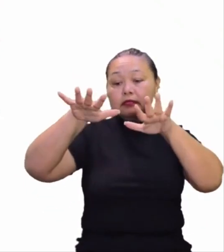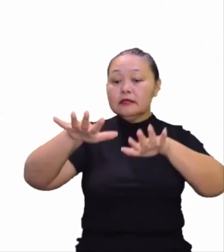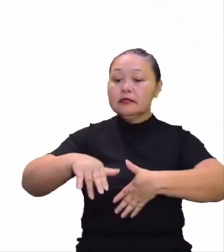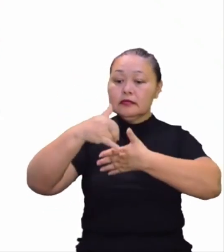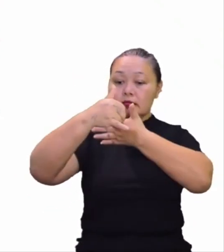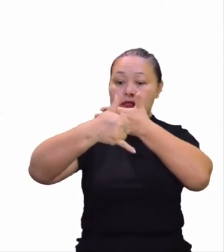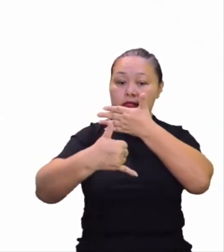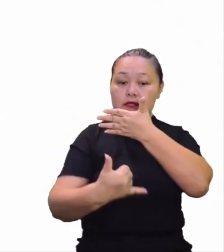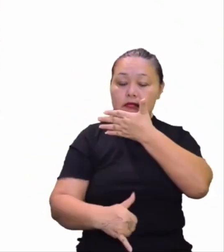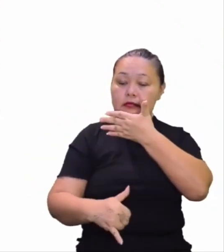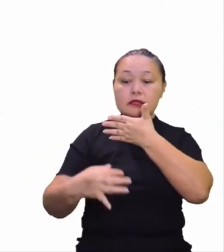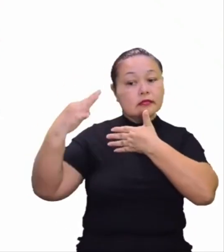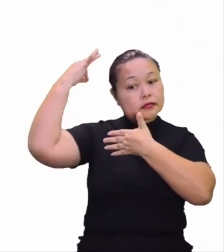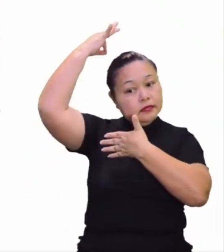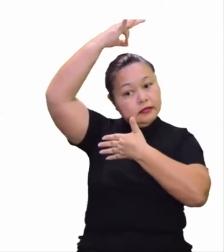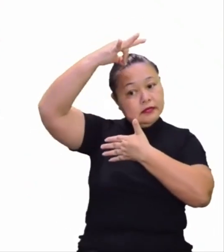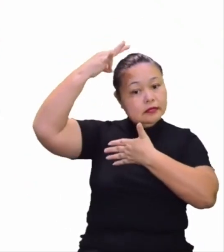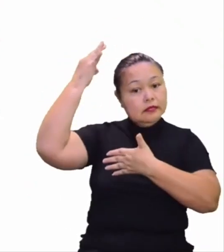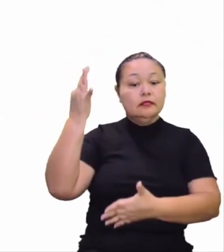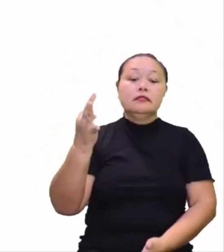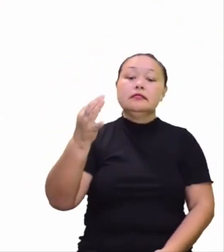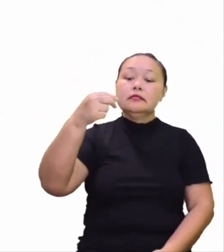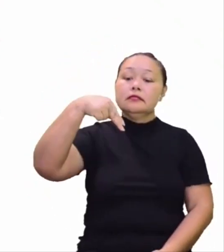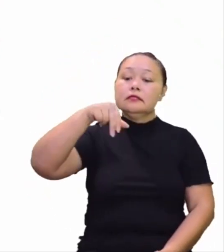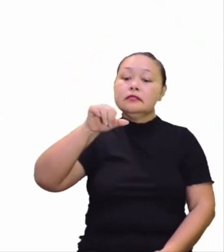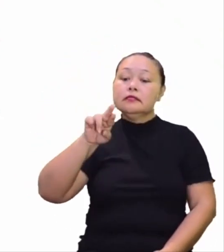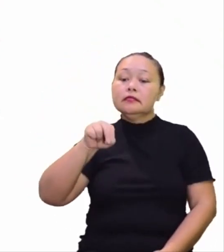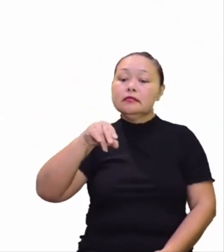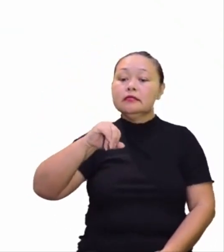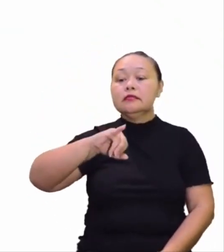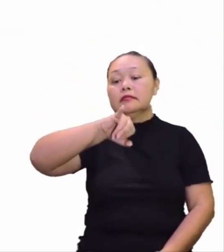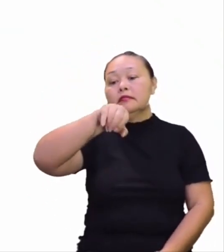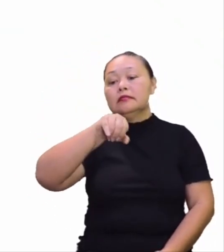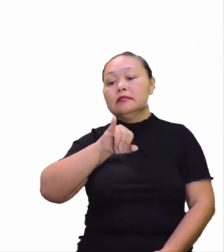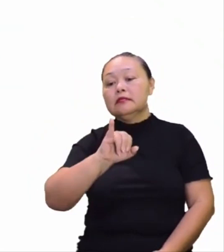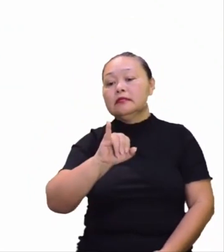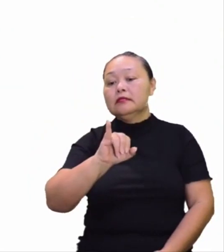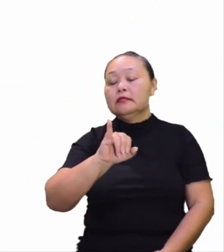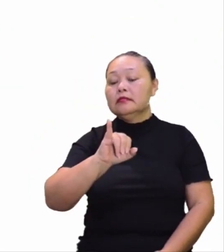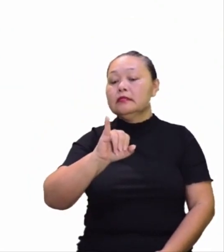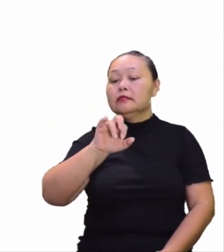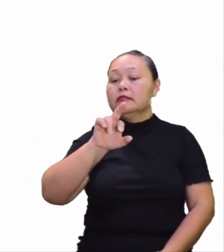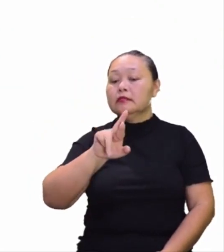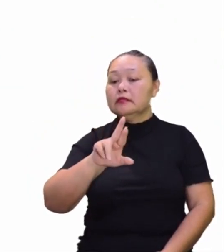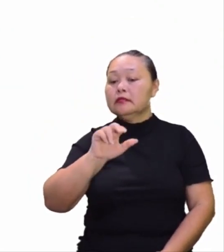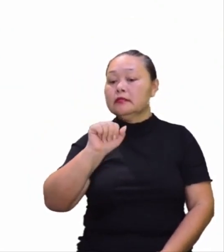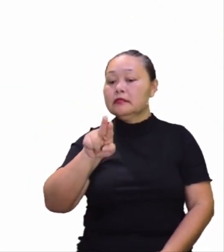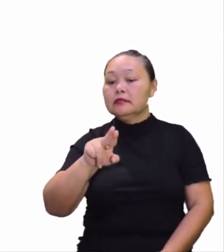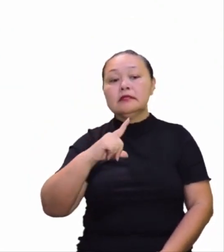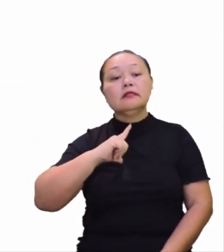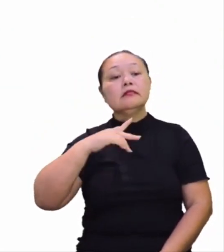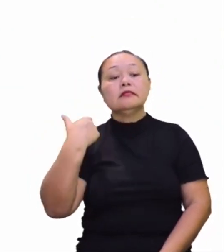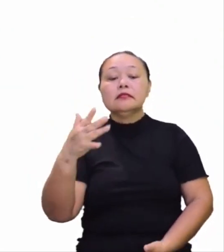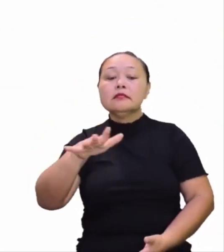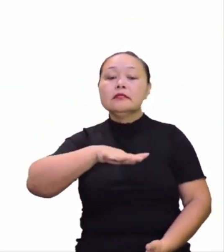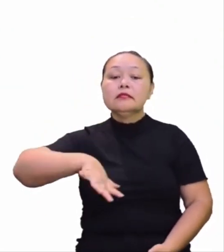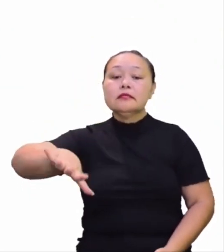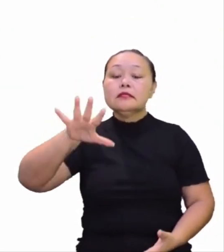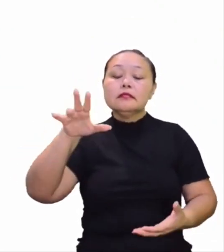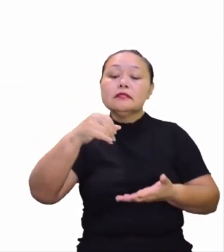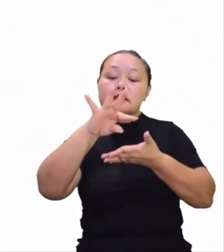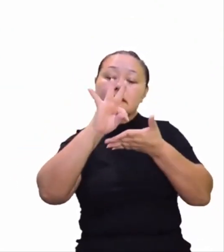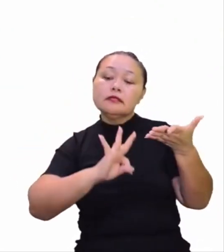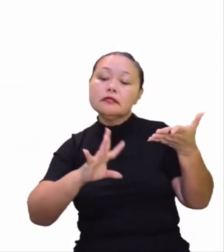da instalação das hidrelétricas de Santo Antônio e Jirau. A bacia hidrográfica a qual o texto